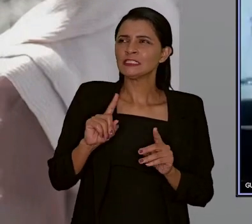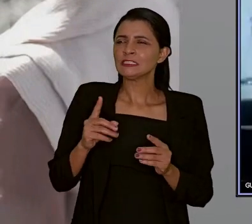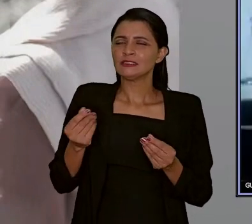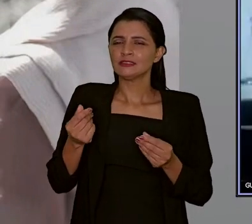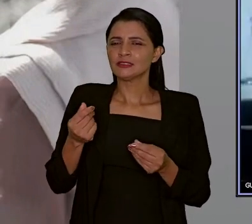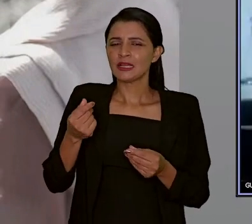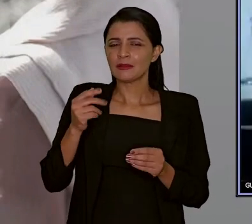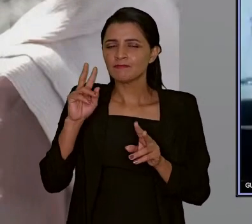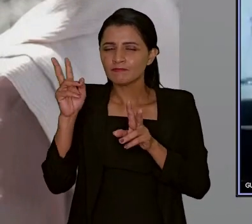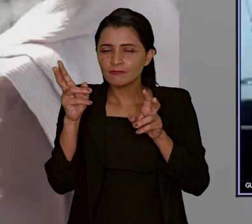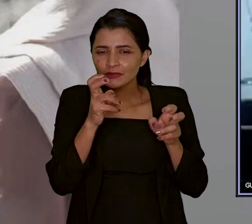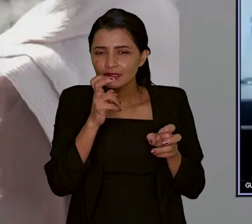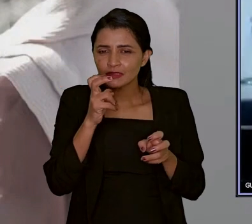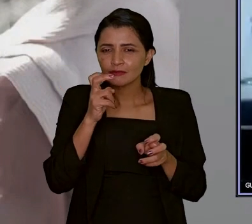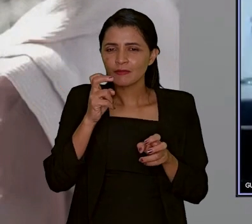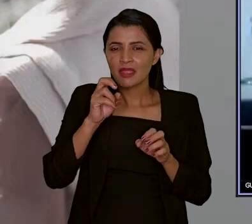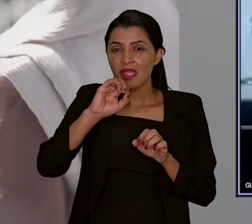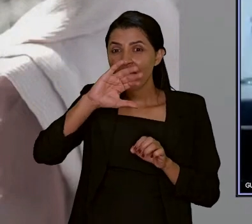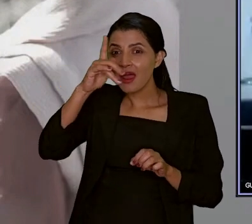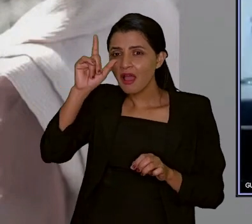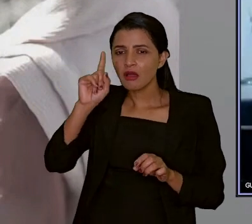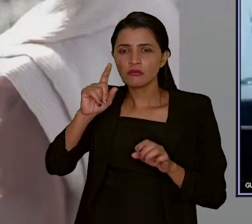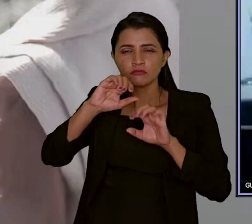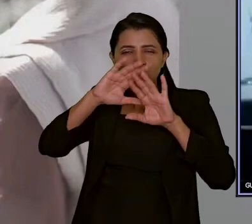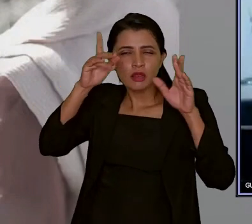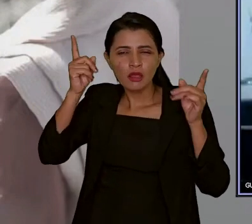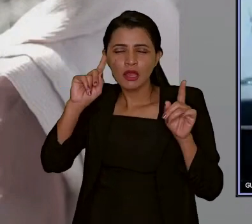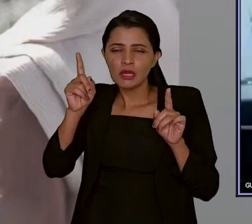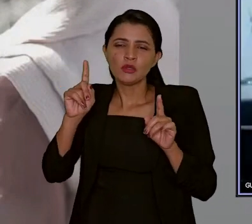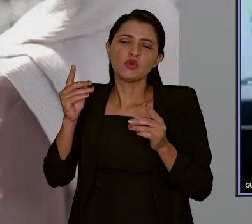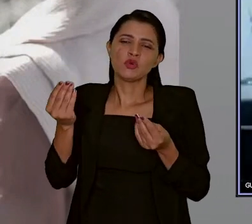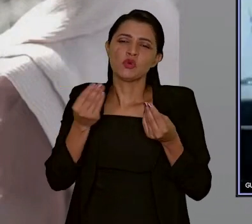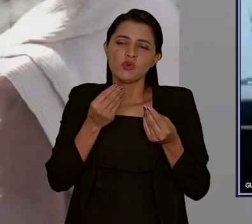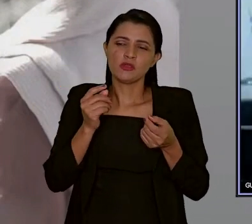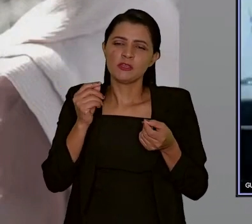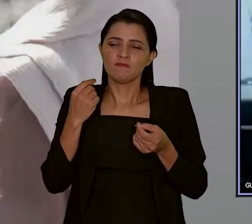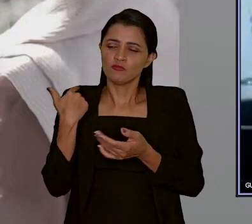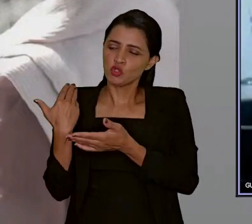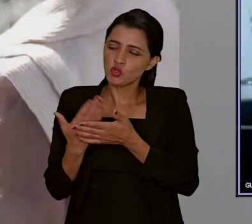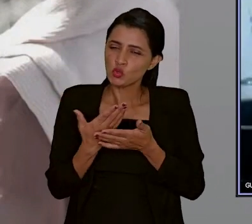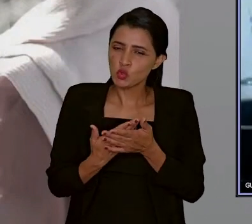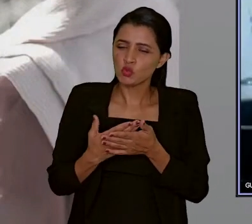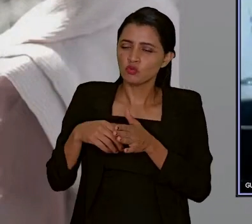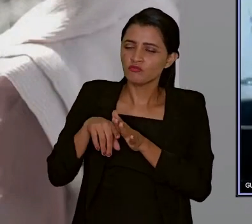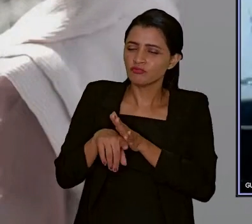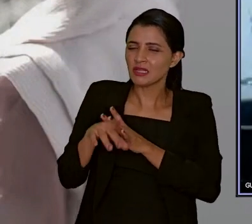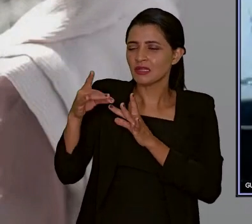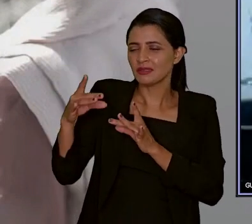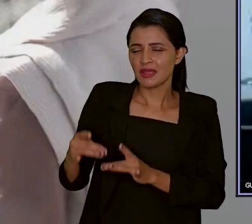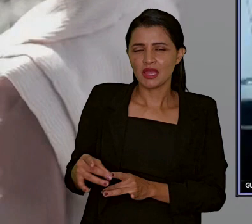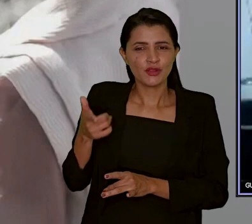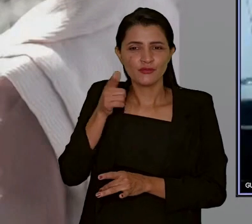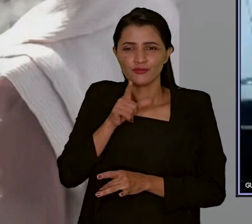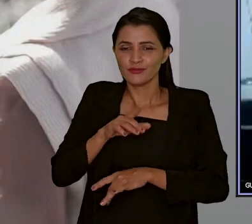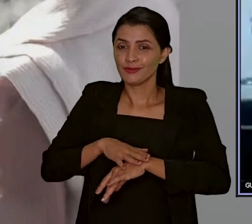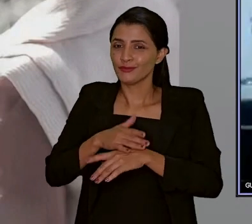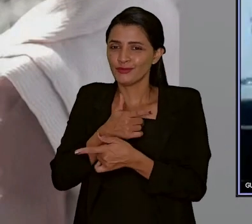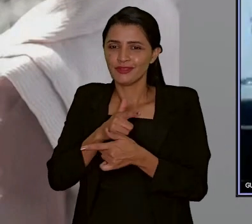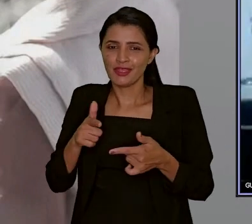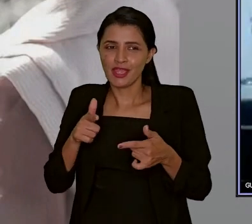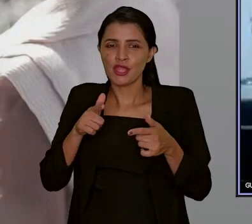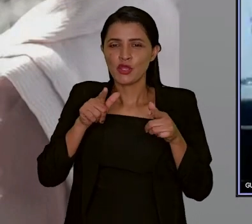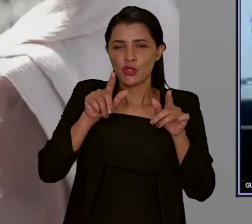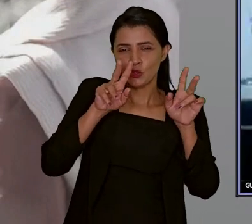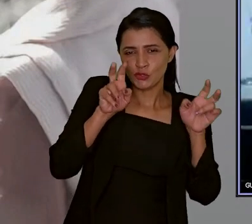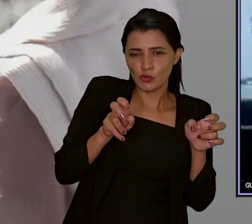ciente, até não teve condições de fazer um estudo mais detido, mais aprofundado sobre determinada questão